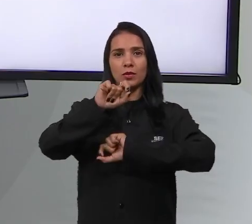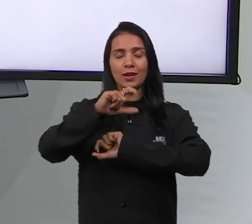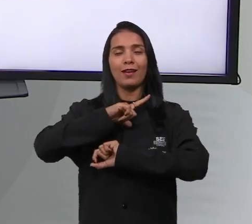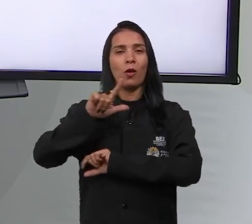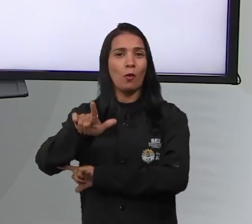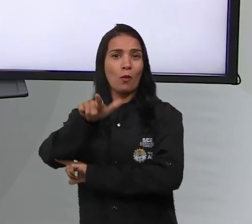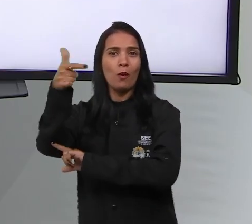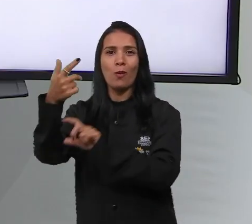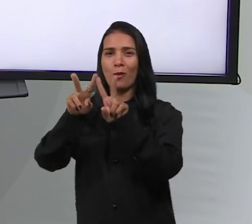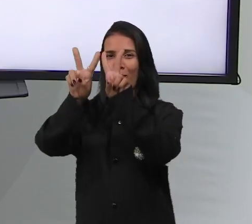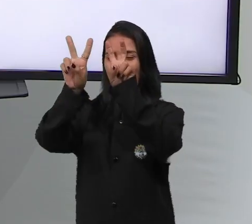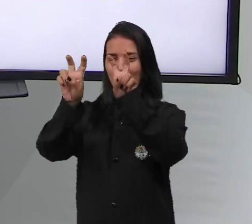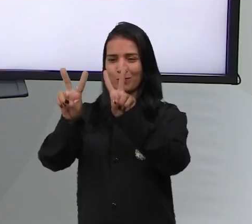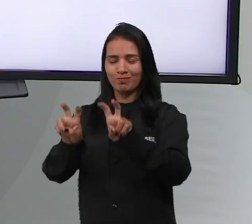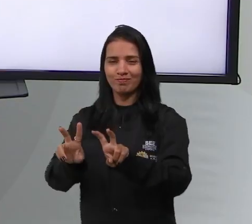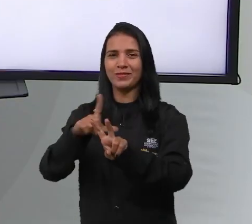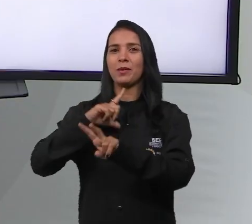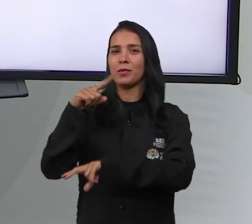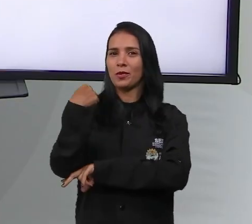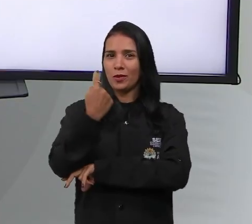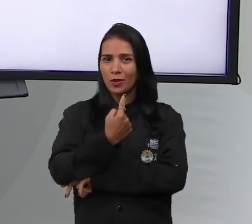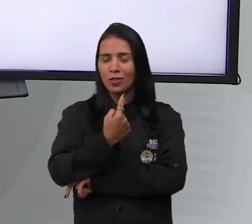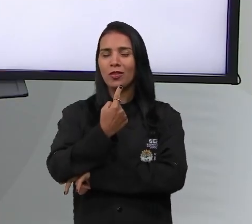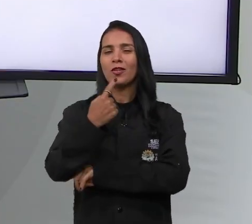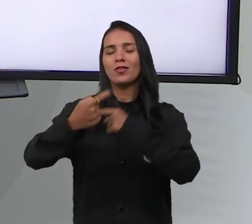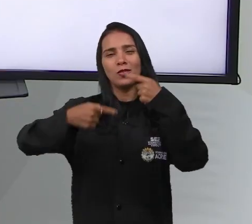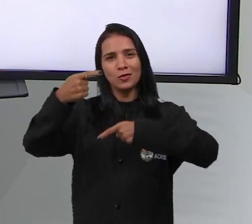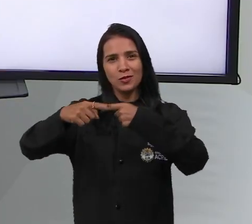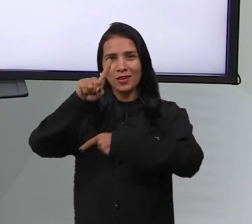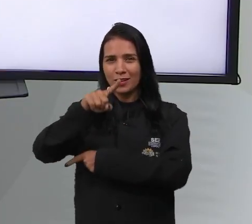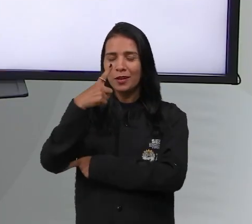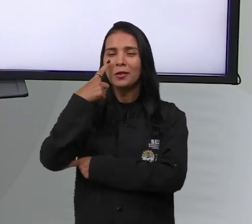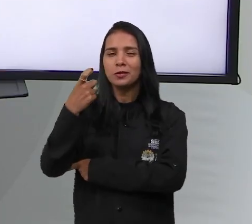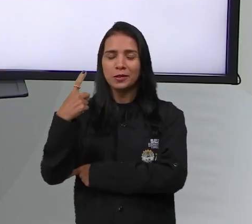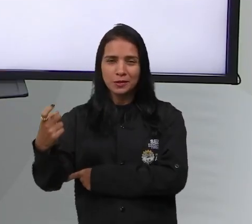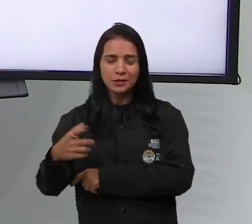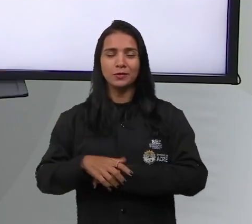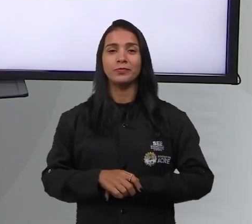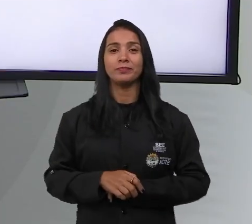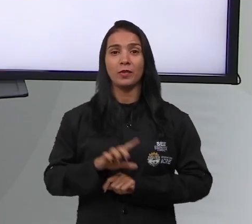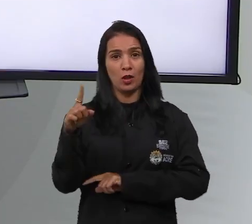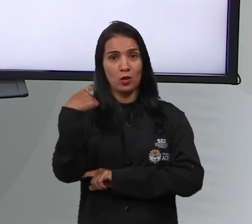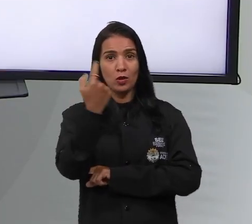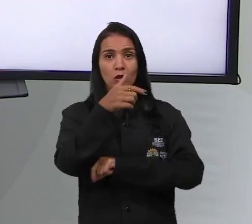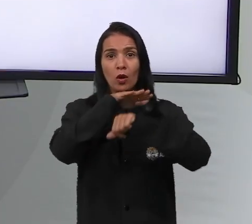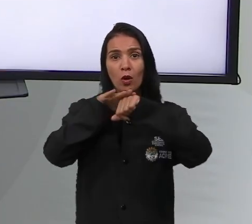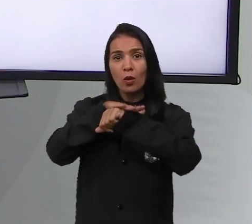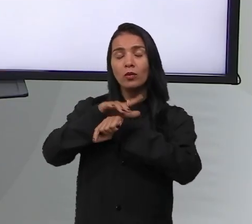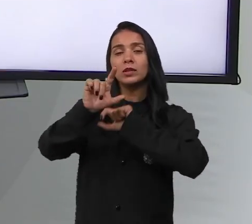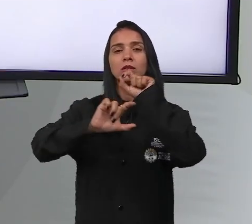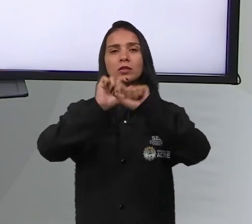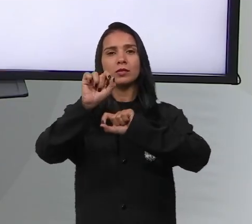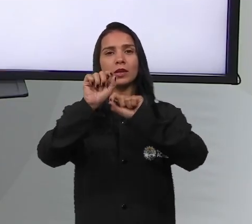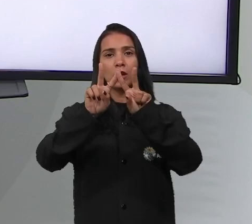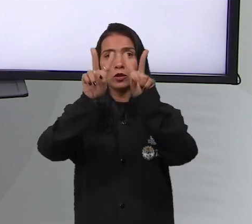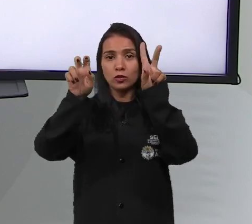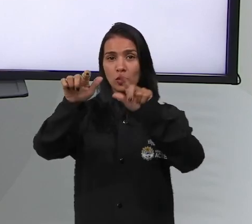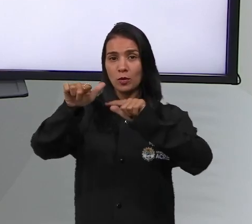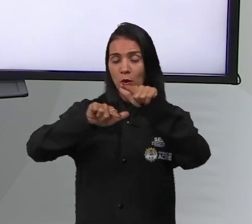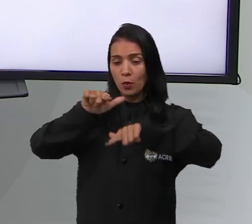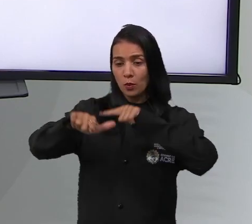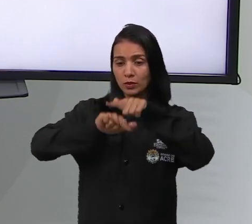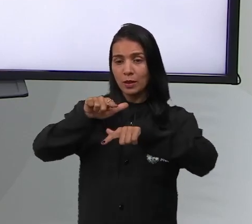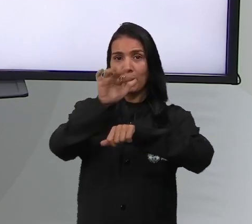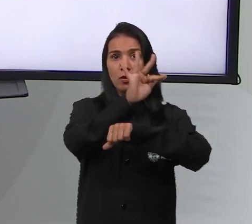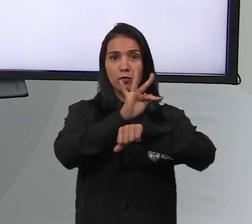outro objeto de conhecimento bastante interessante. Nós vamos tratar a respeito do trabalho formal,